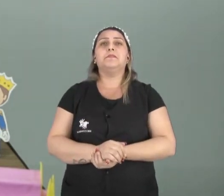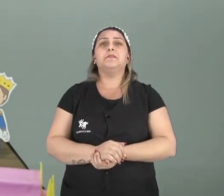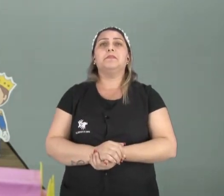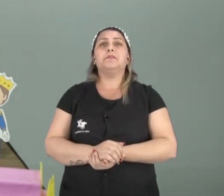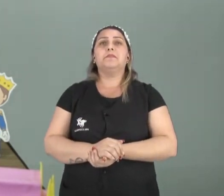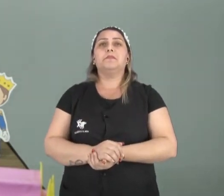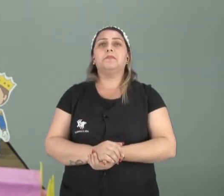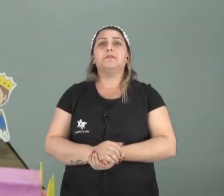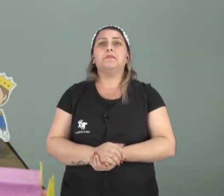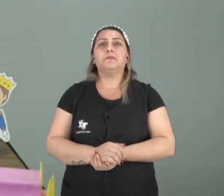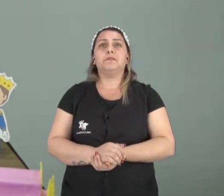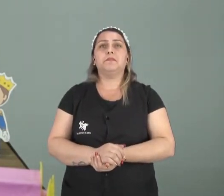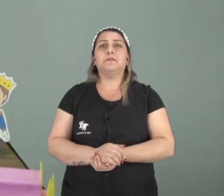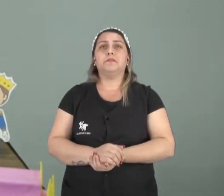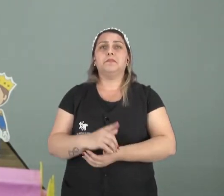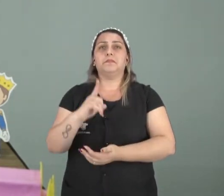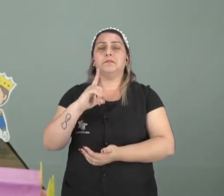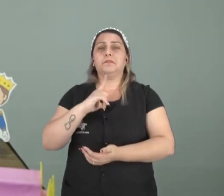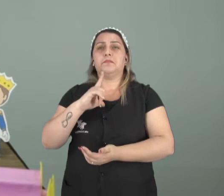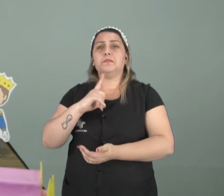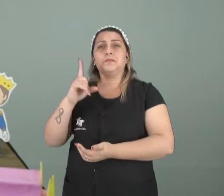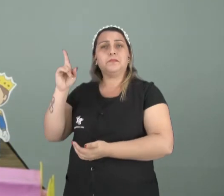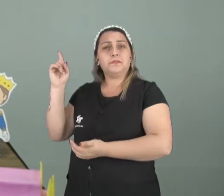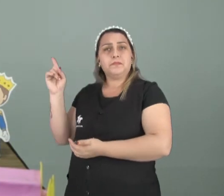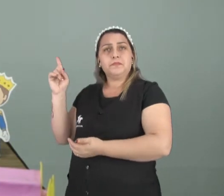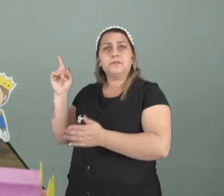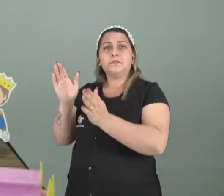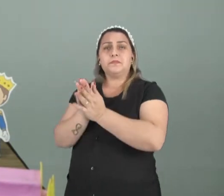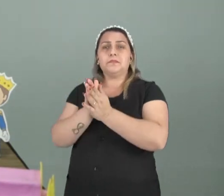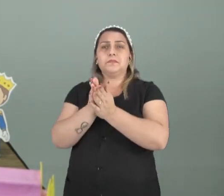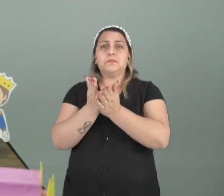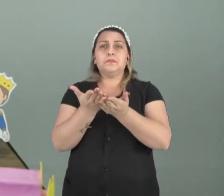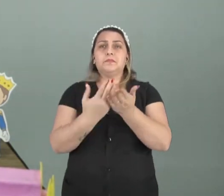Olha só, eu tenho esta agenda